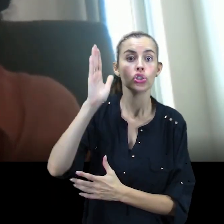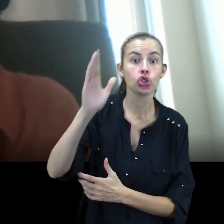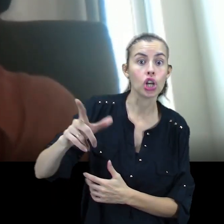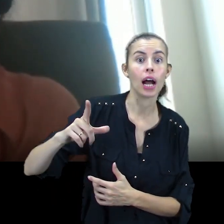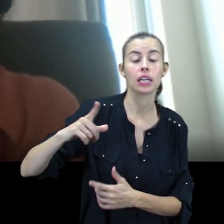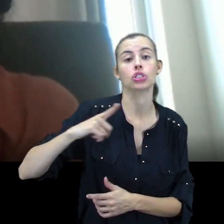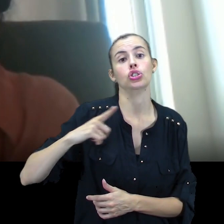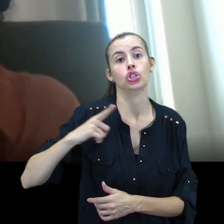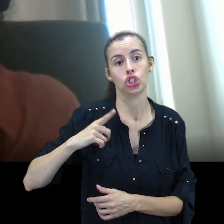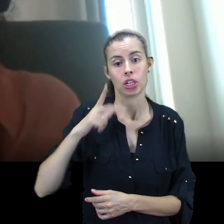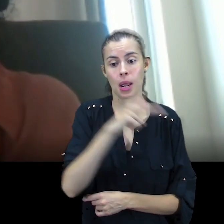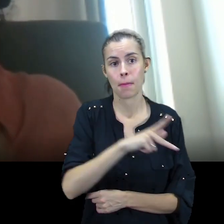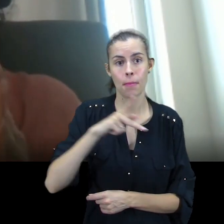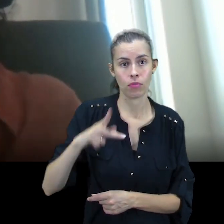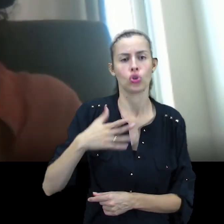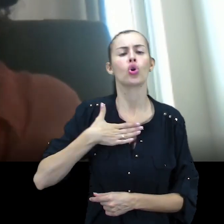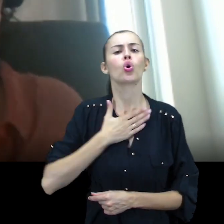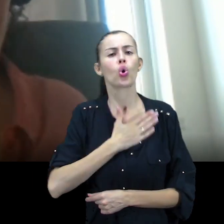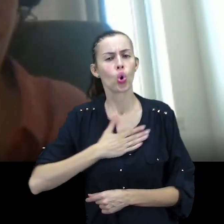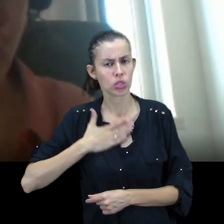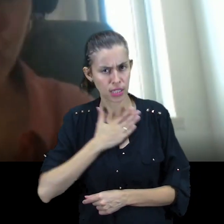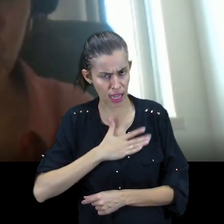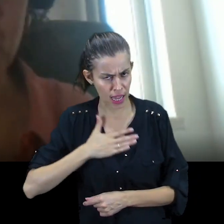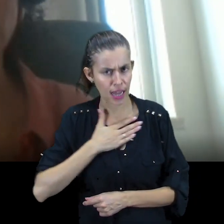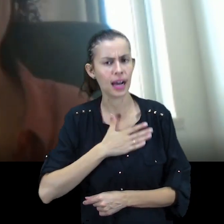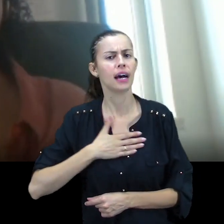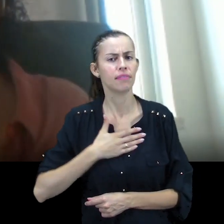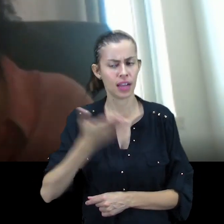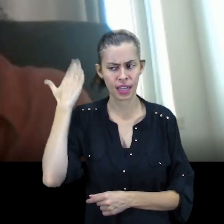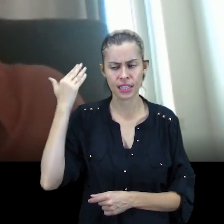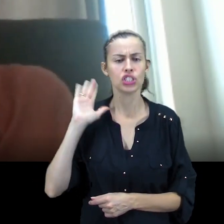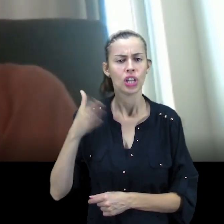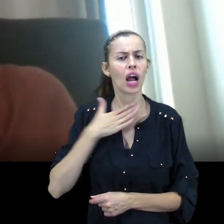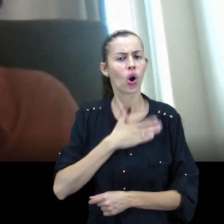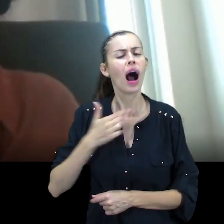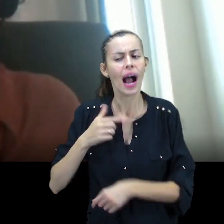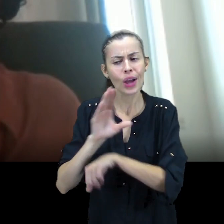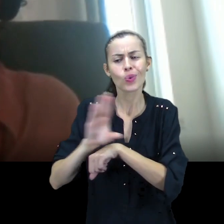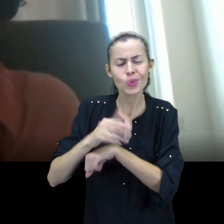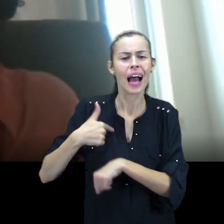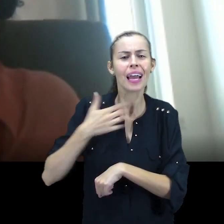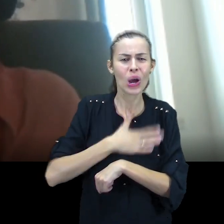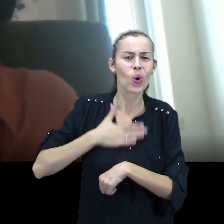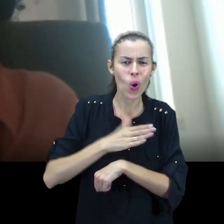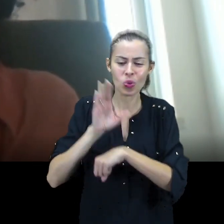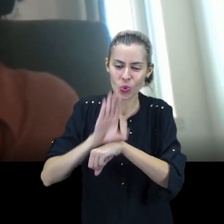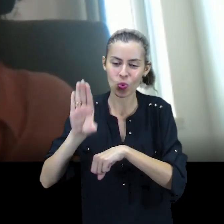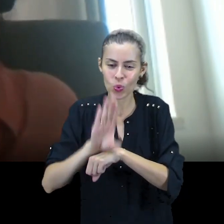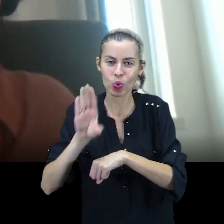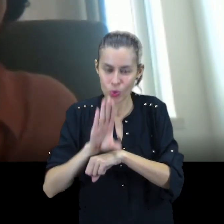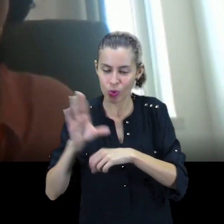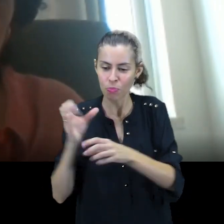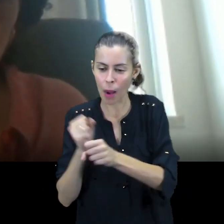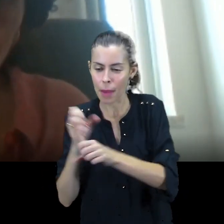horária docente, né? Ele cumpria a sua carga horária mínima e ofertava extensão. E aí, a